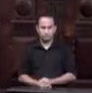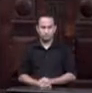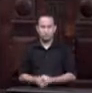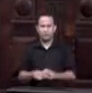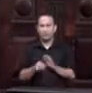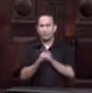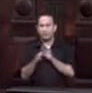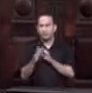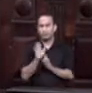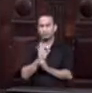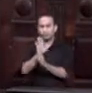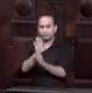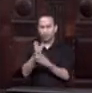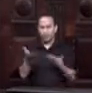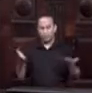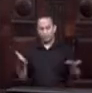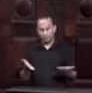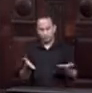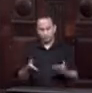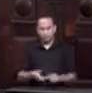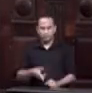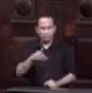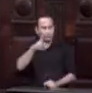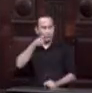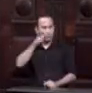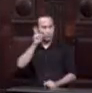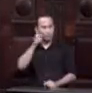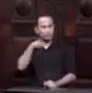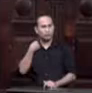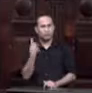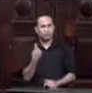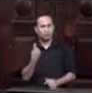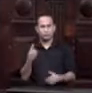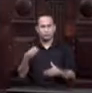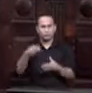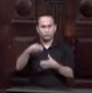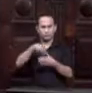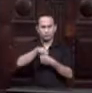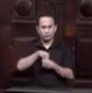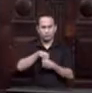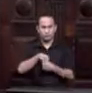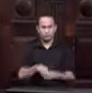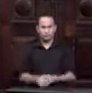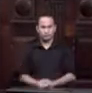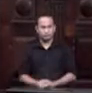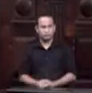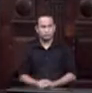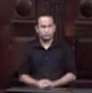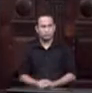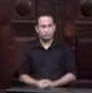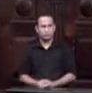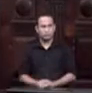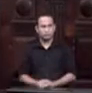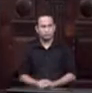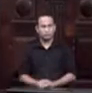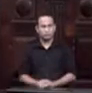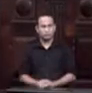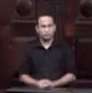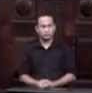hoje. Ontem, nós votamos uma lei de diretrizes